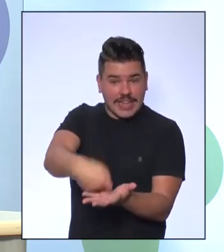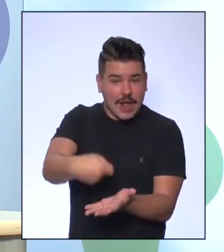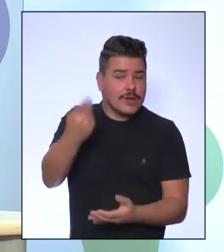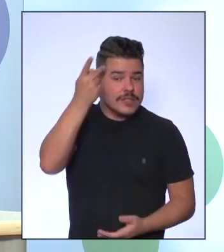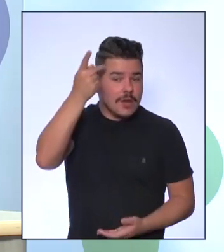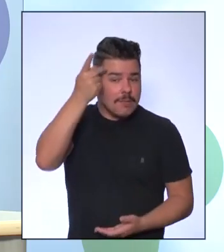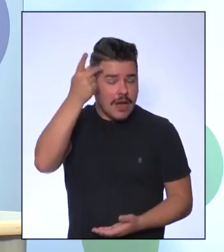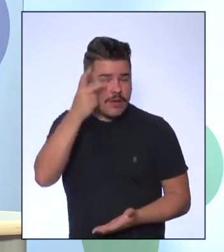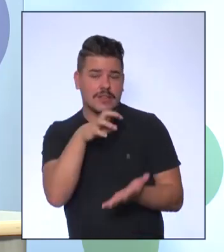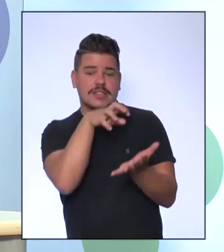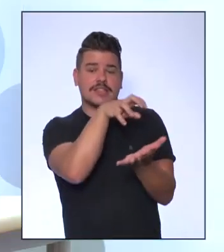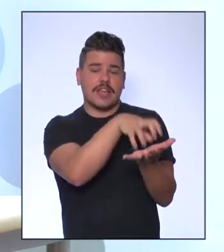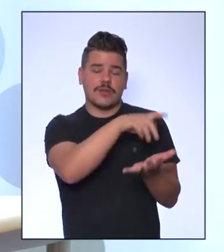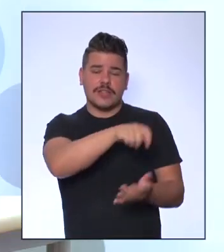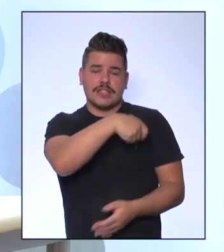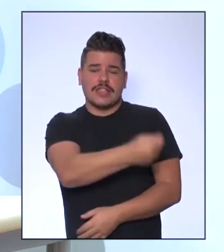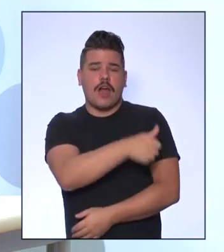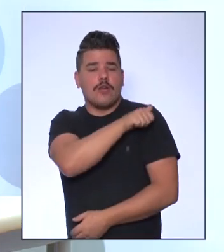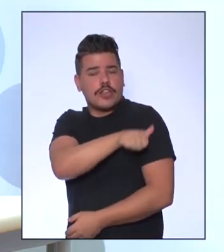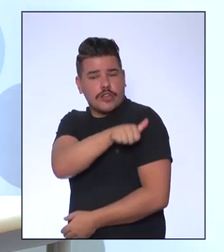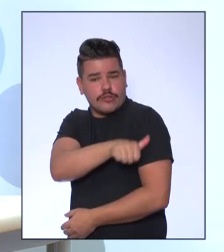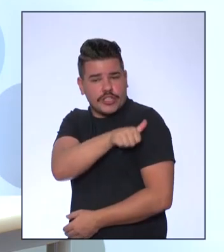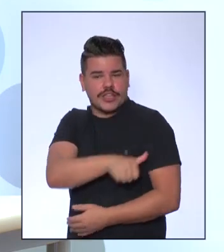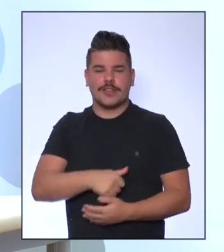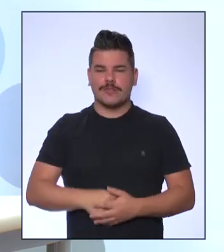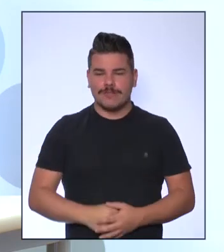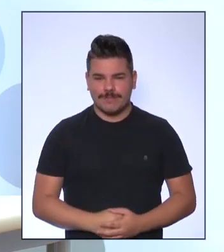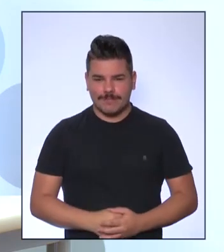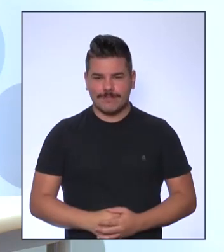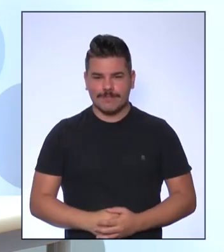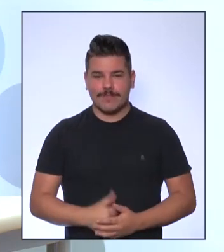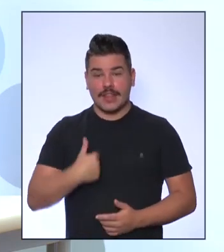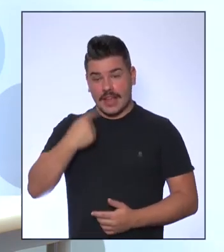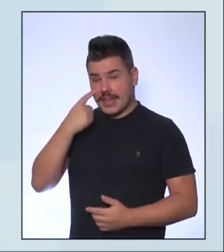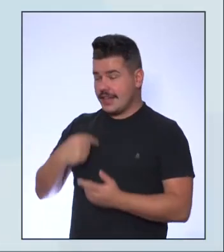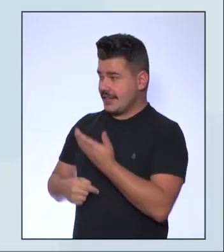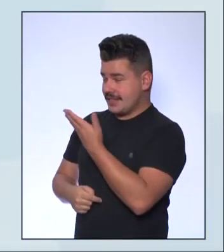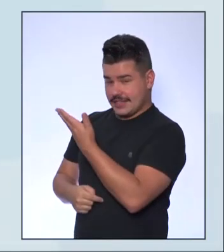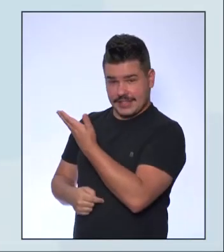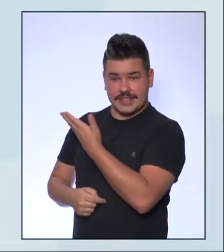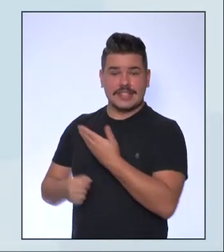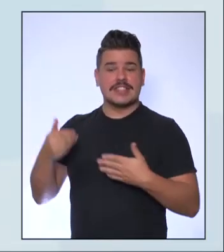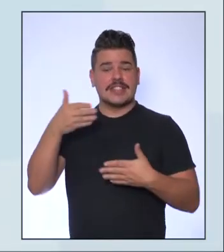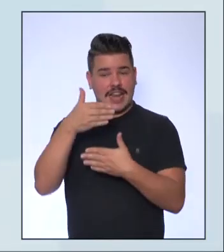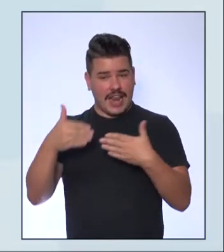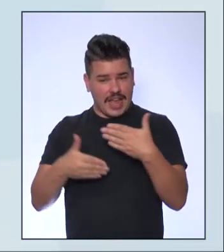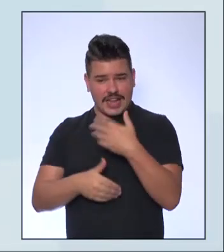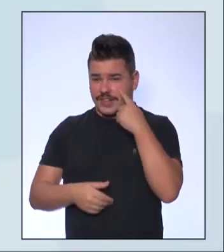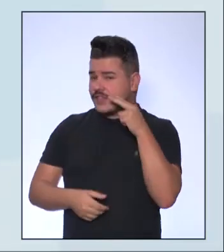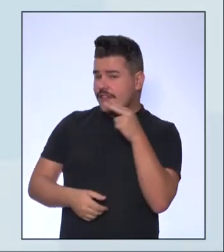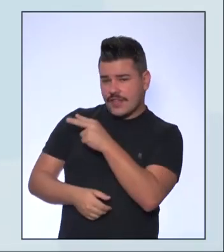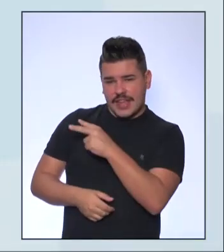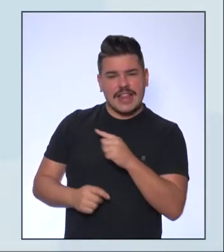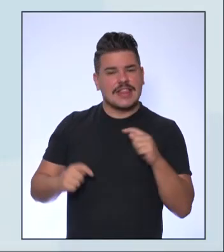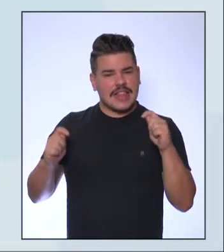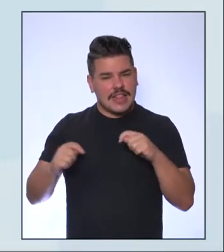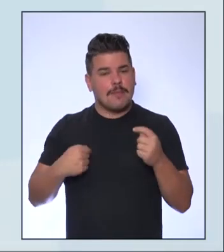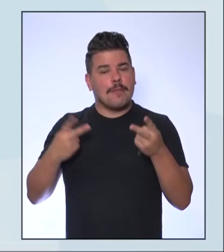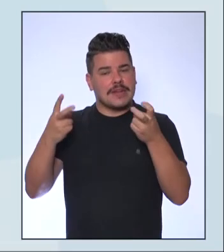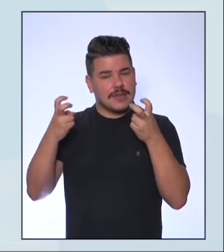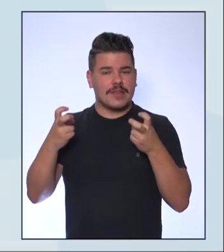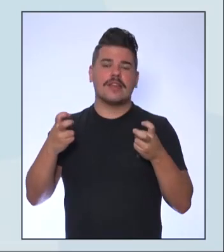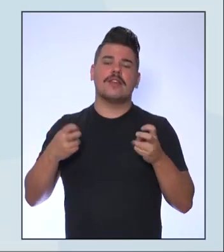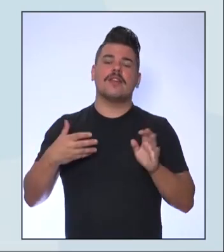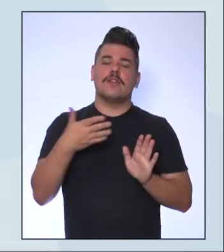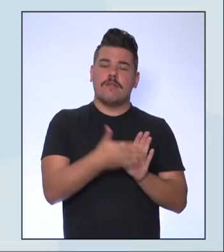no Rio de Janeiro. Sim. Nesse próximo slide, vocês vão verificar que tem uma imagem de uma Maria Fumaça,